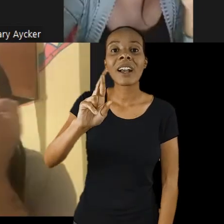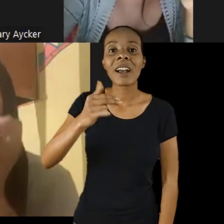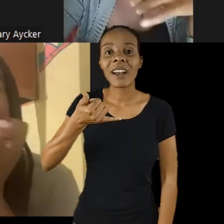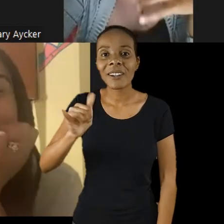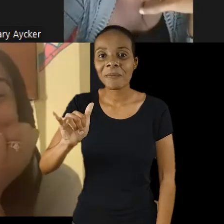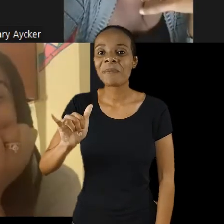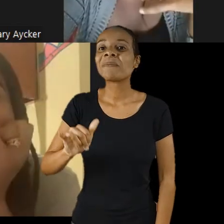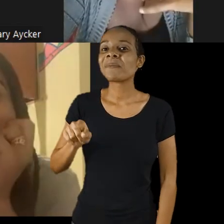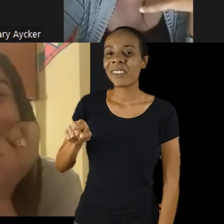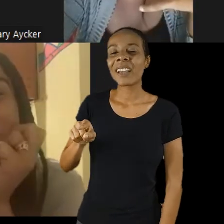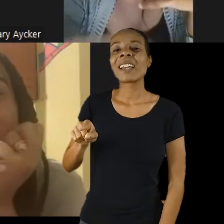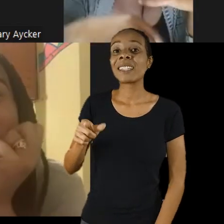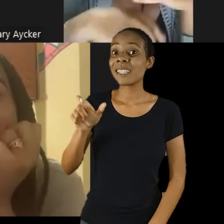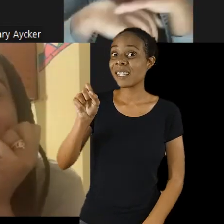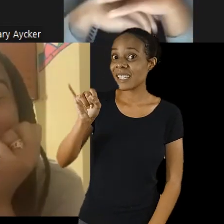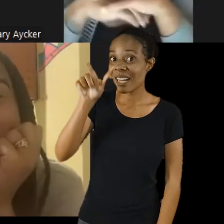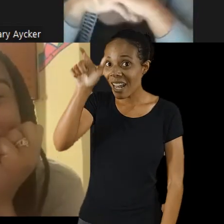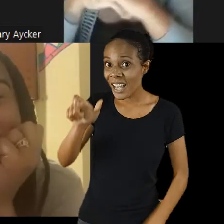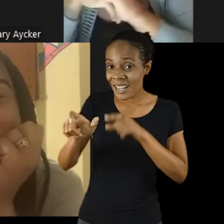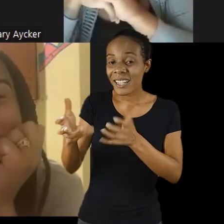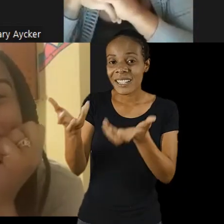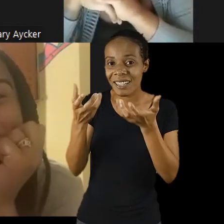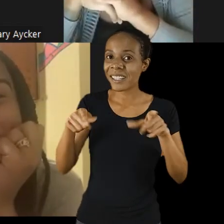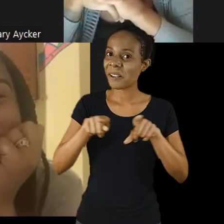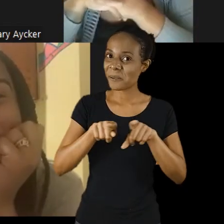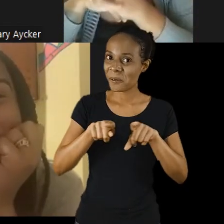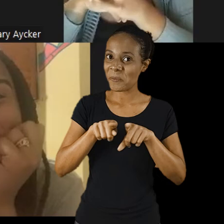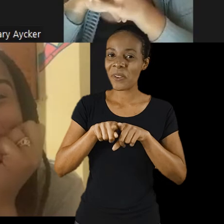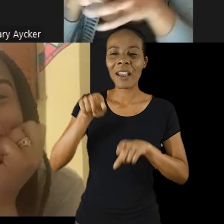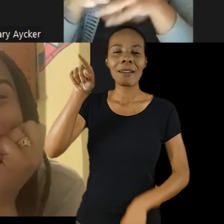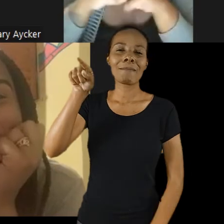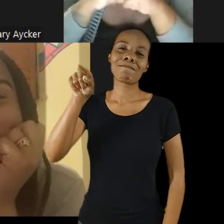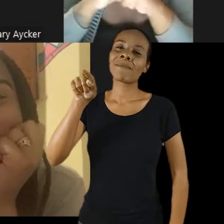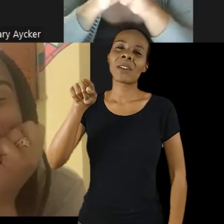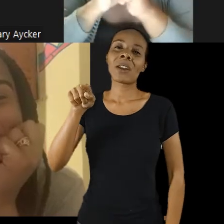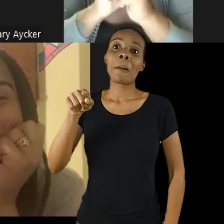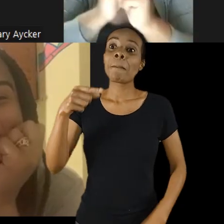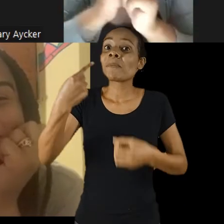ela quiser também, assim, só dá um oi, porque é uma figura que a gente, Belo